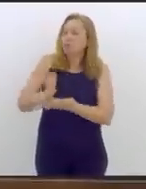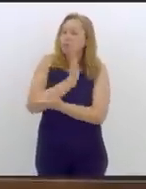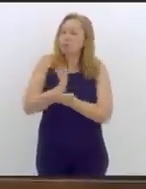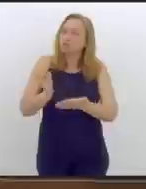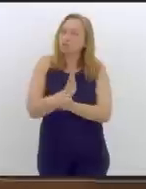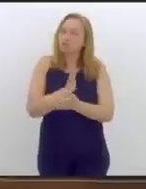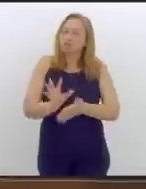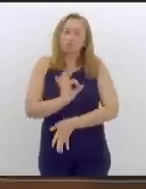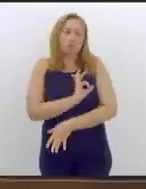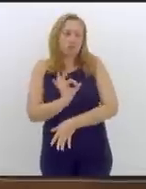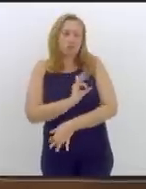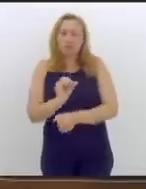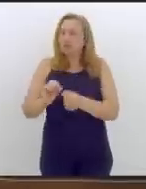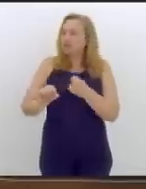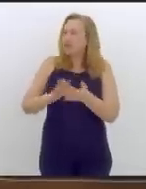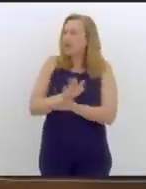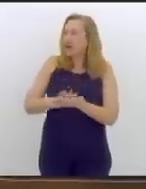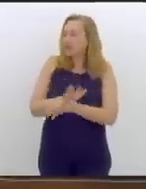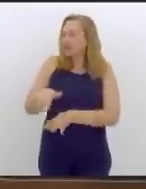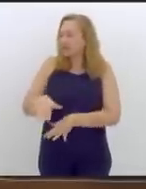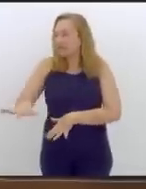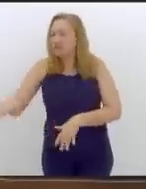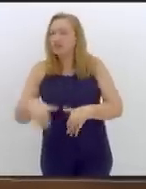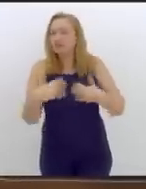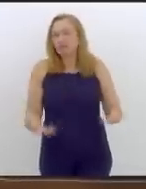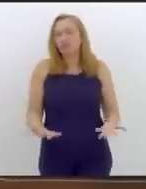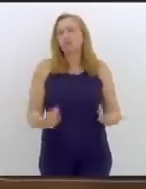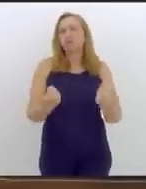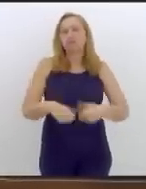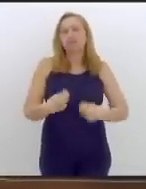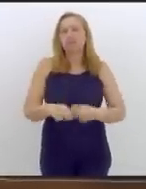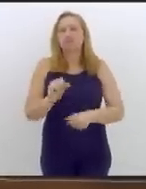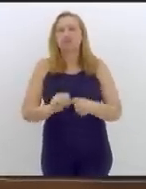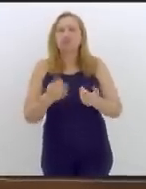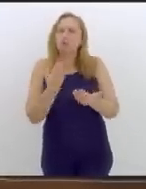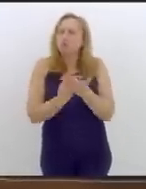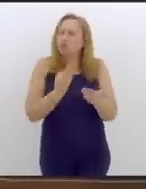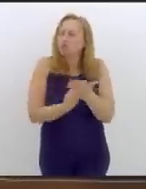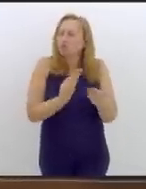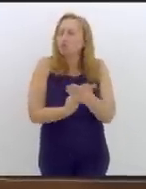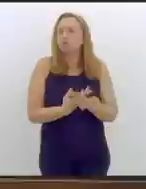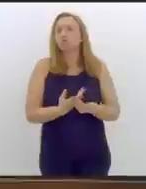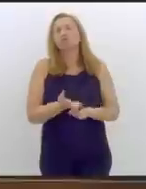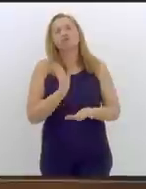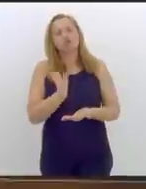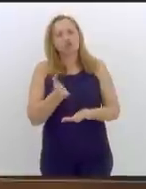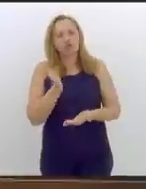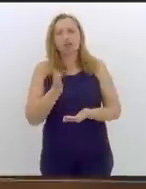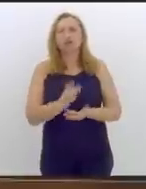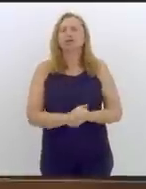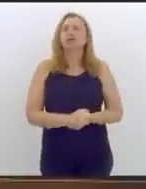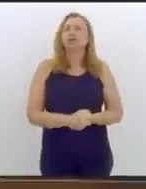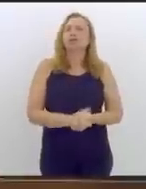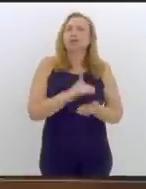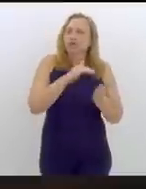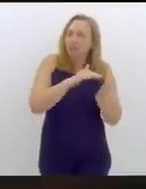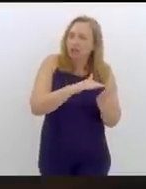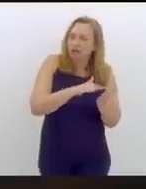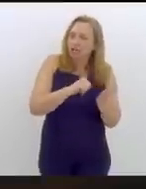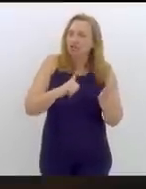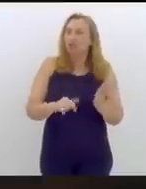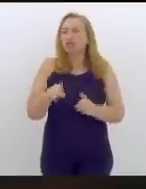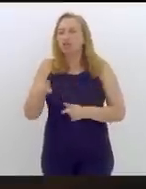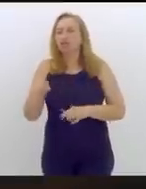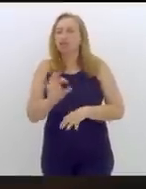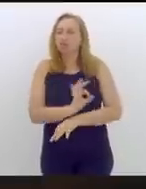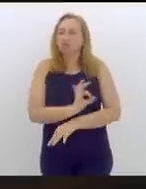e crua e essa é a grande realidade Então tinha que se fazer um estudo se foi feito um estudo em cima disso se retirando aqueles policiais